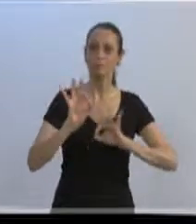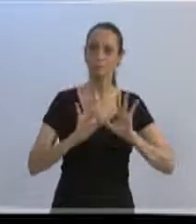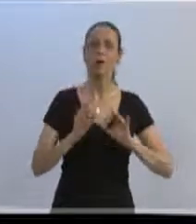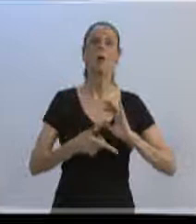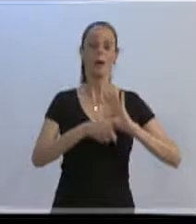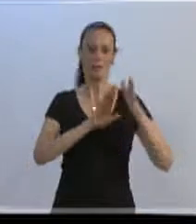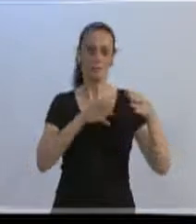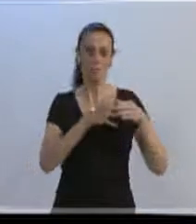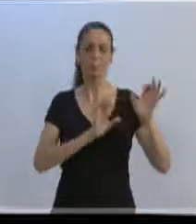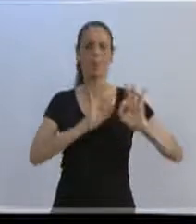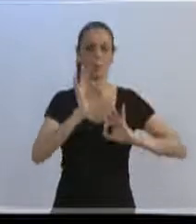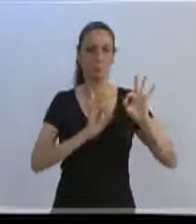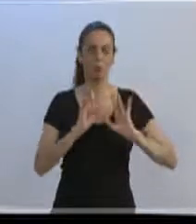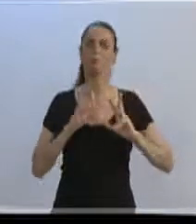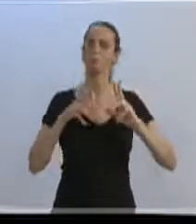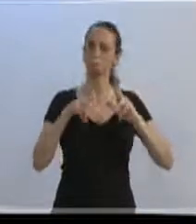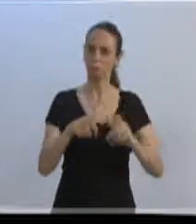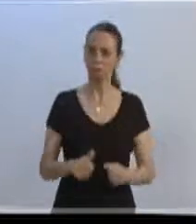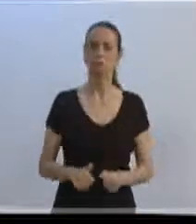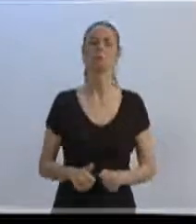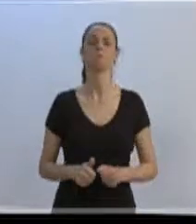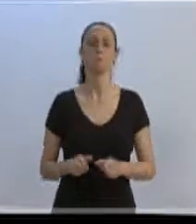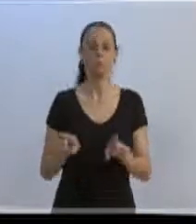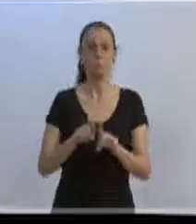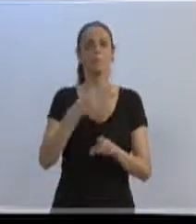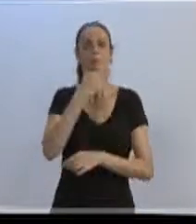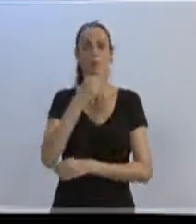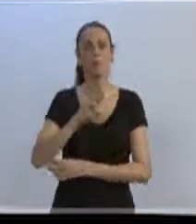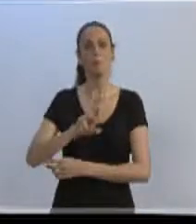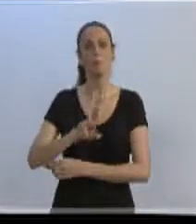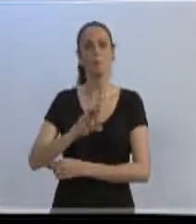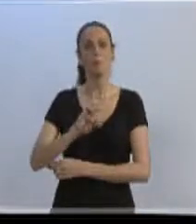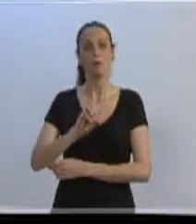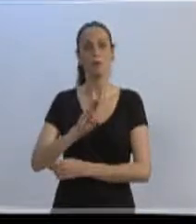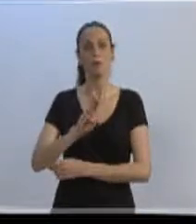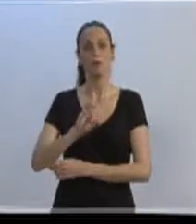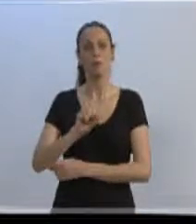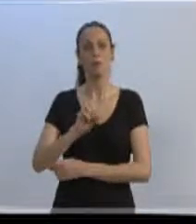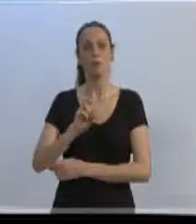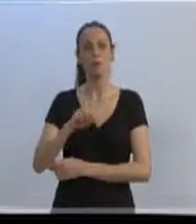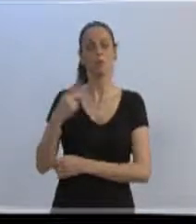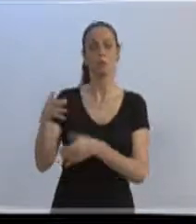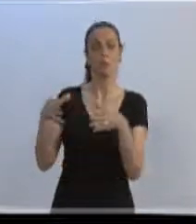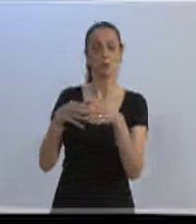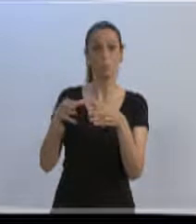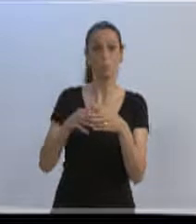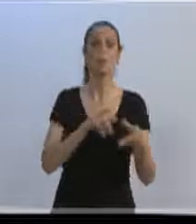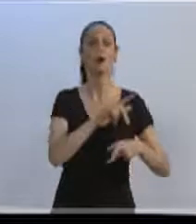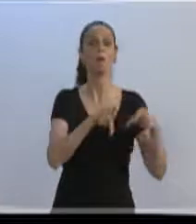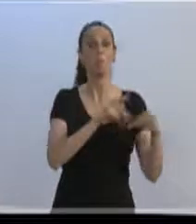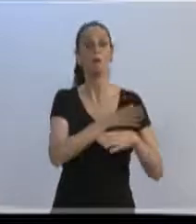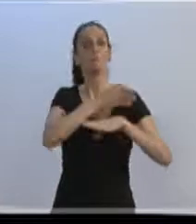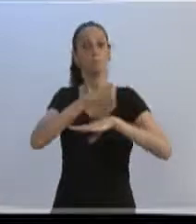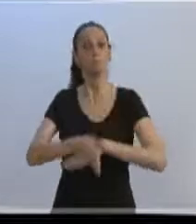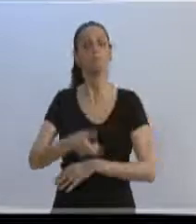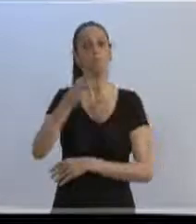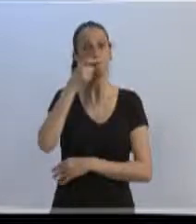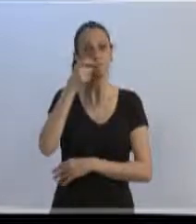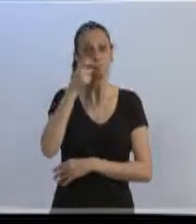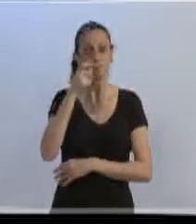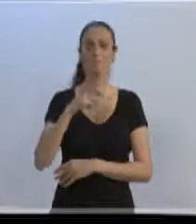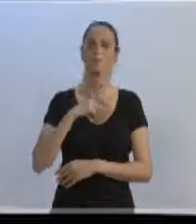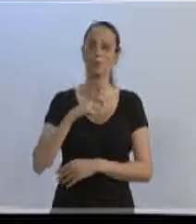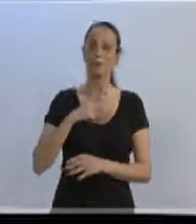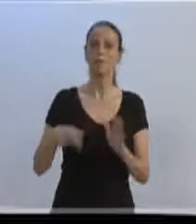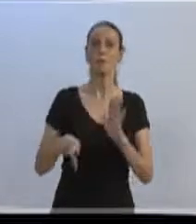diretoria da briga do motor robson e toda sua equipe é população prestigiou o circuito